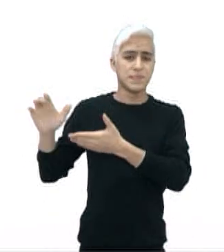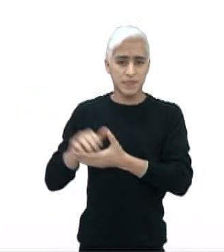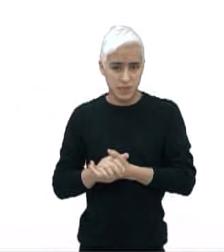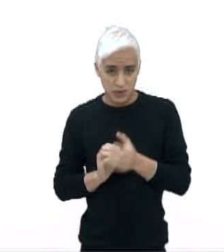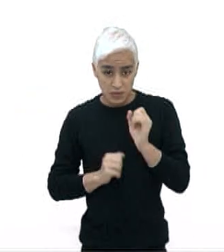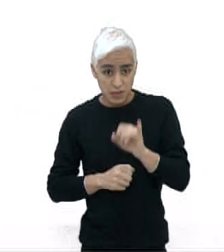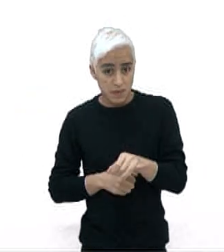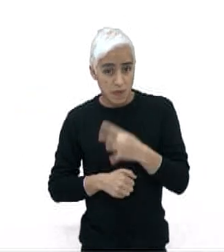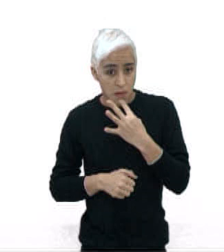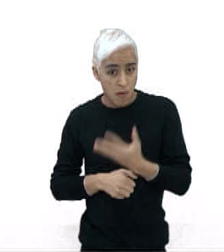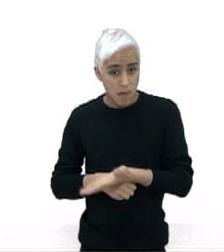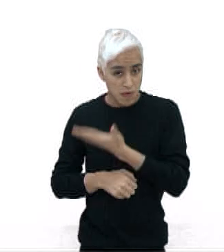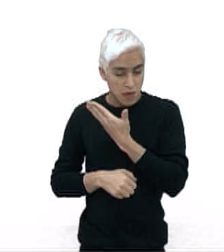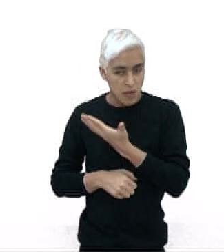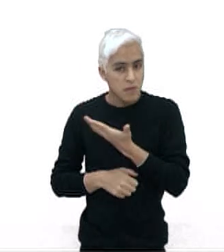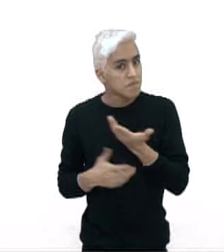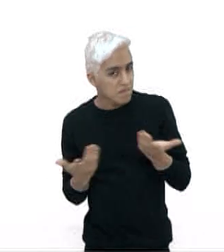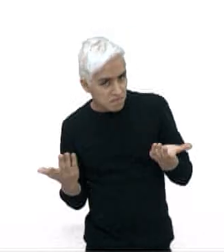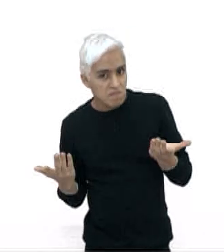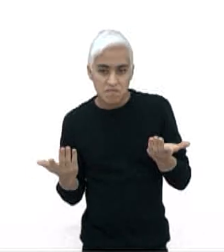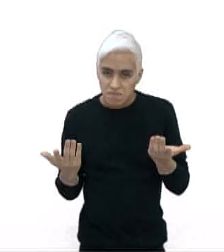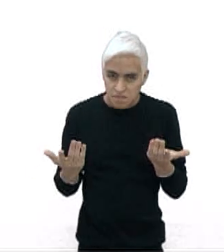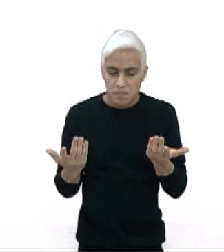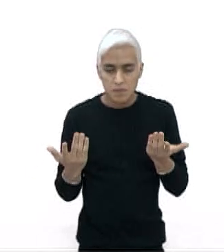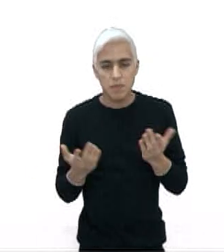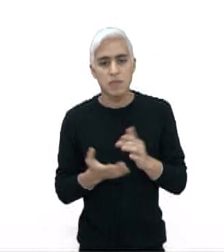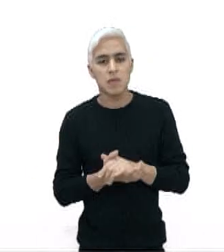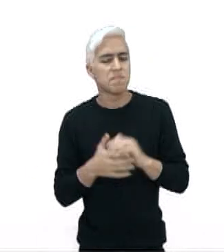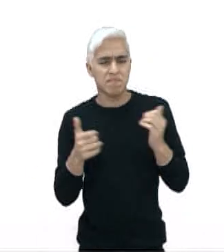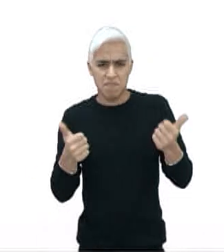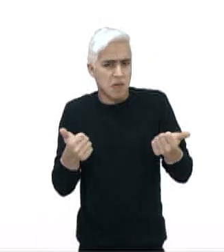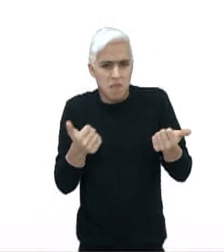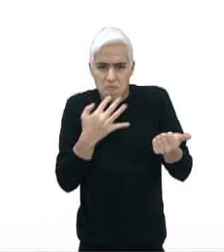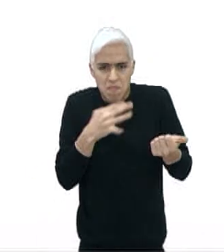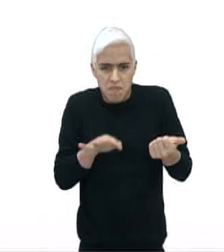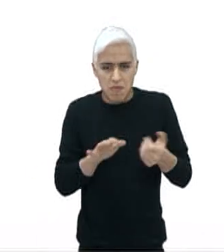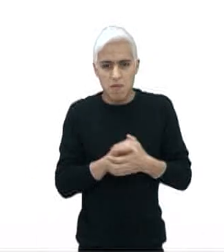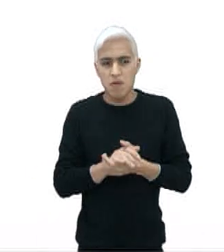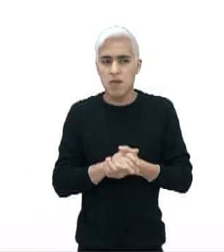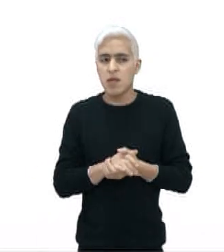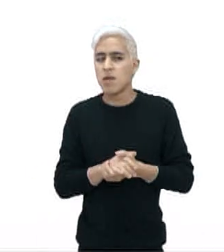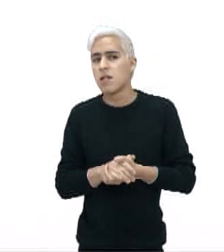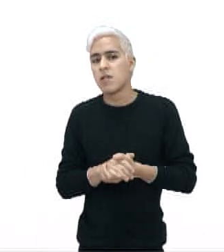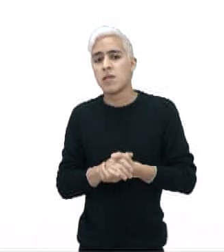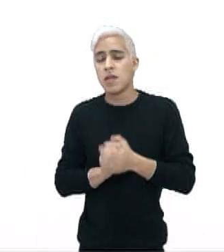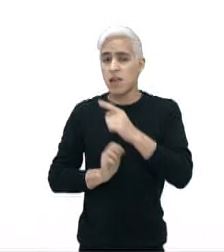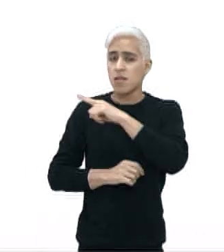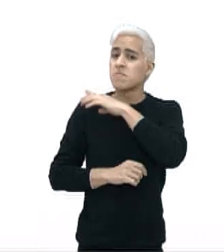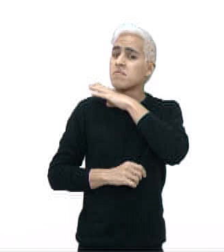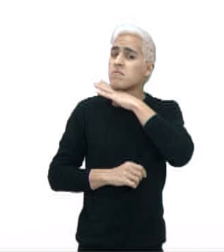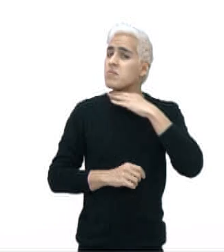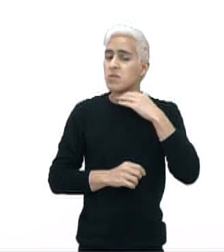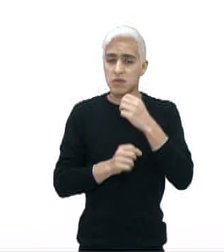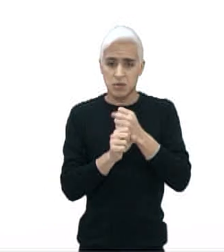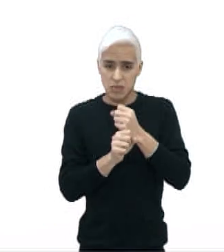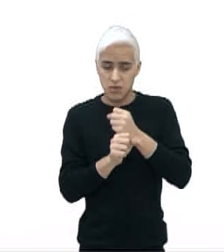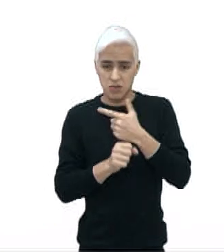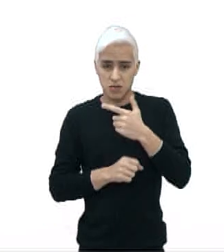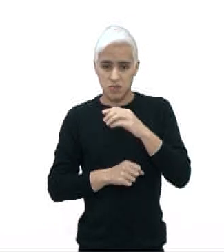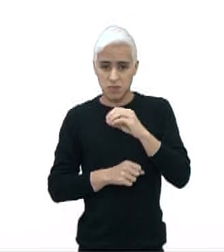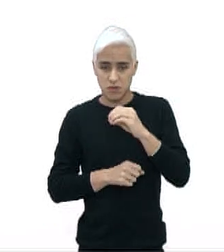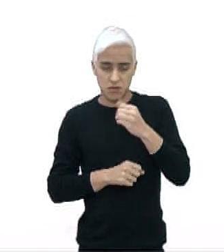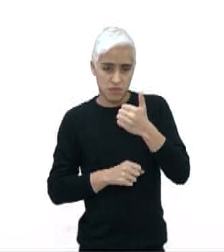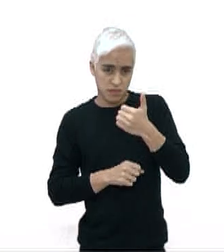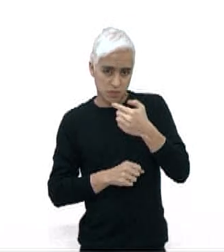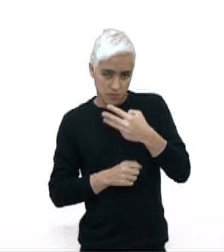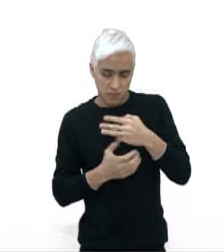Se você conhece, ok? Não? Então beleza. E aqui no caso, coloquei para você que ele faleceu em 2013. Letra